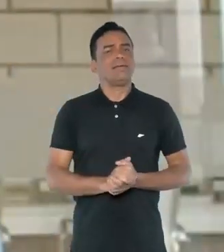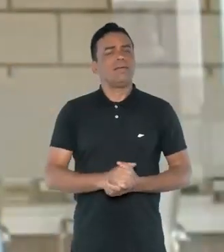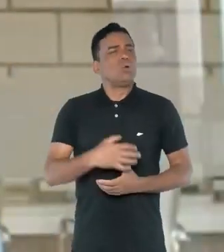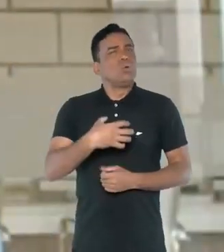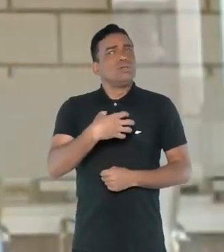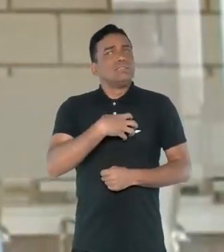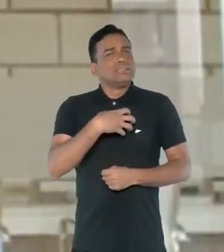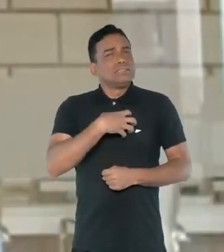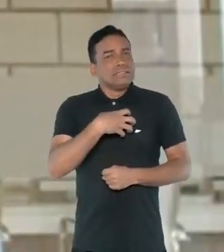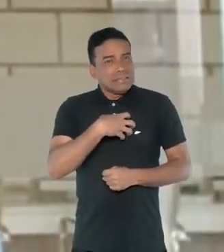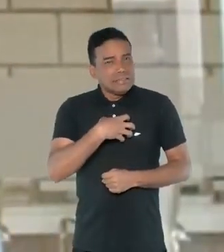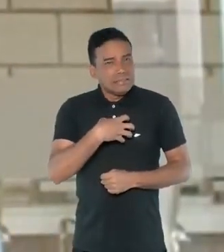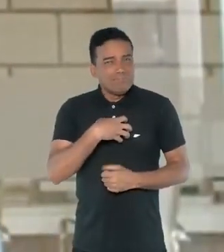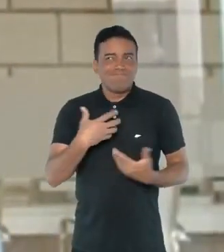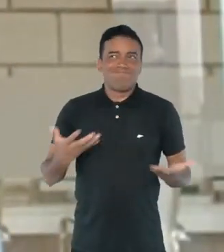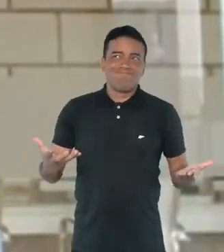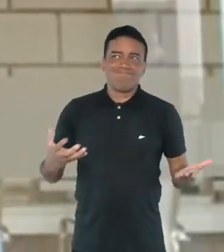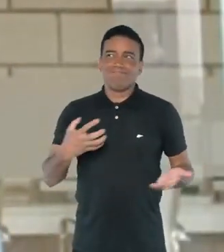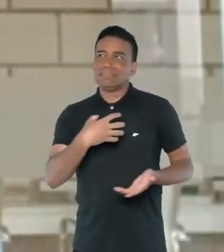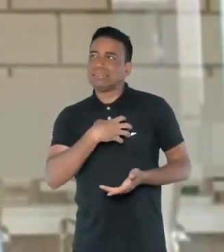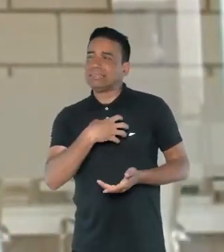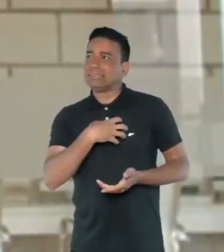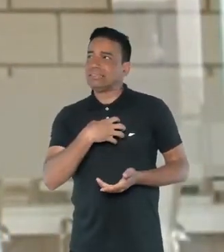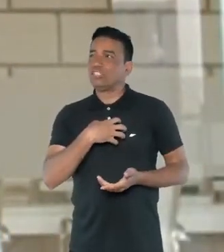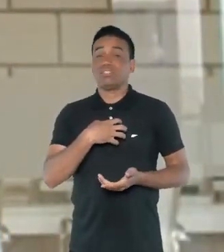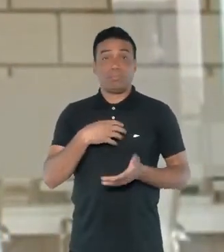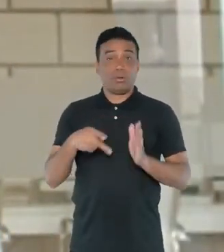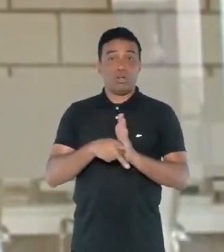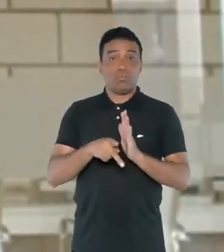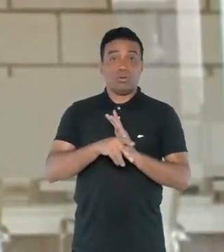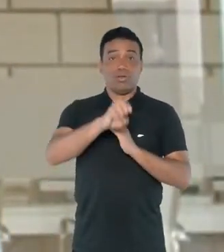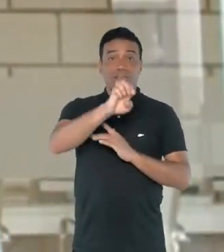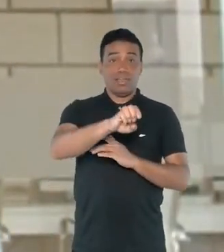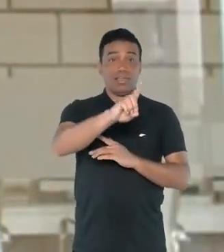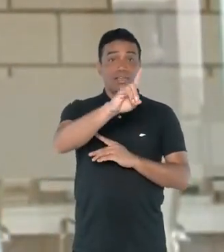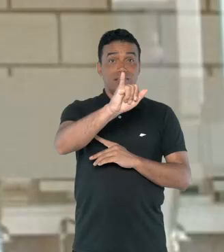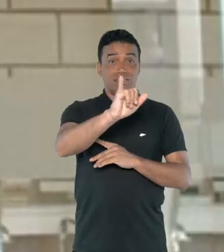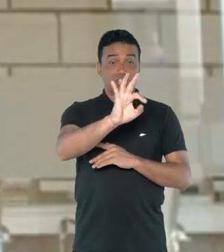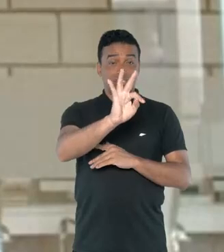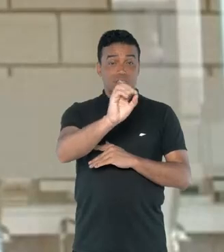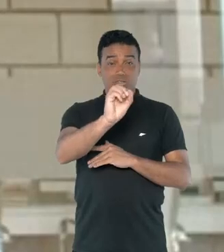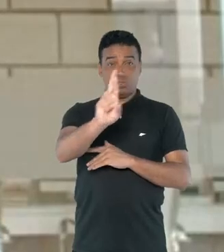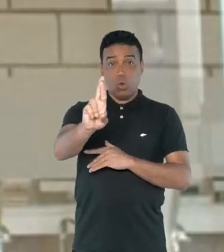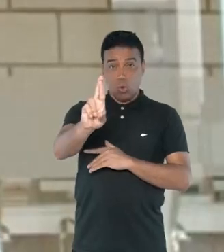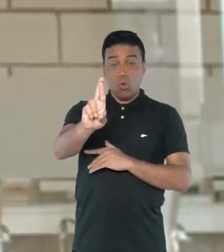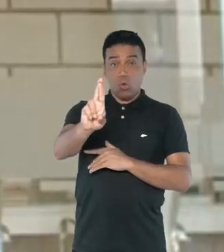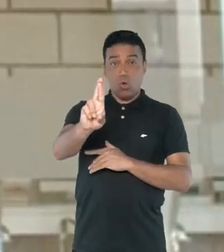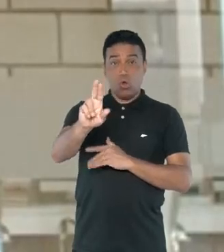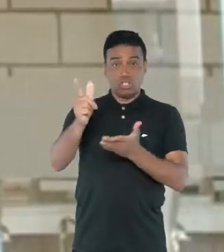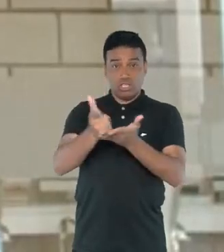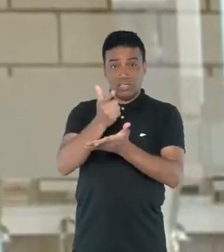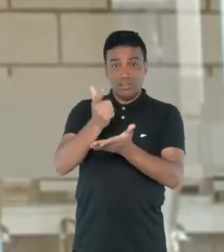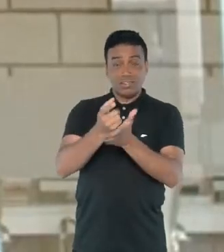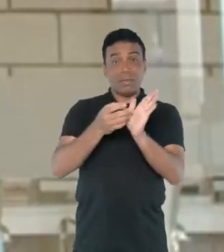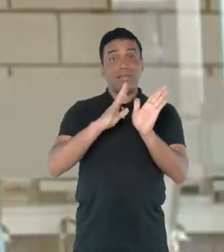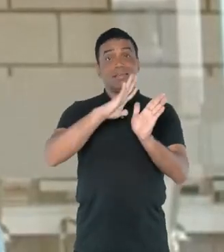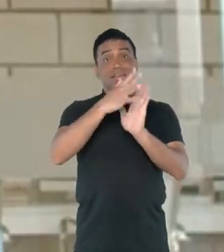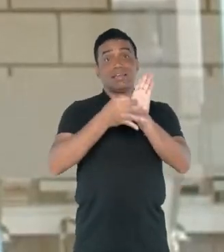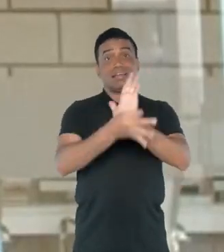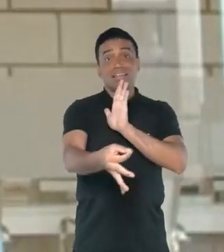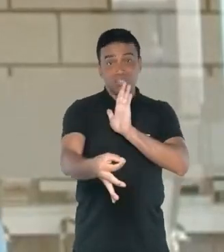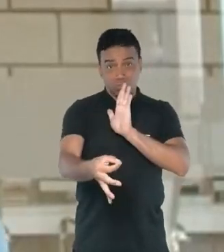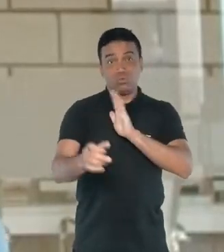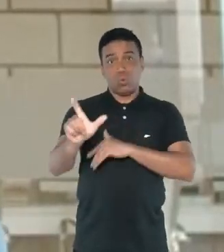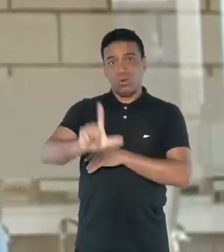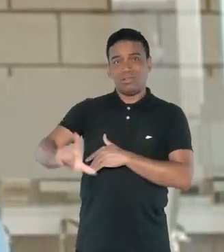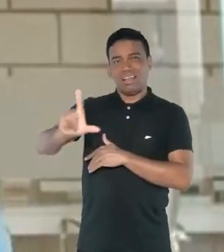sentia muito quando eu era editor de livros e crítico também literário. Eu sempre achei, Gabriel,